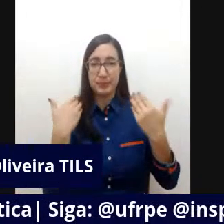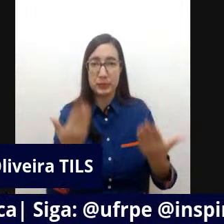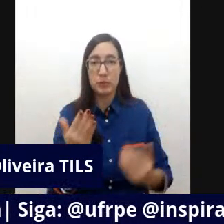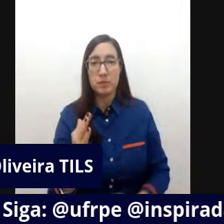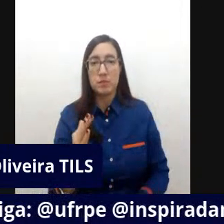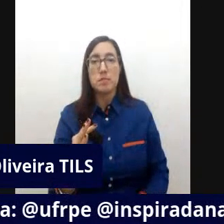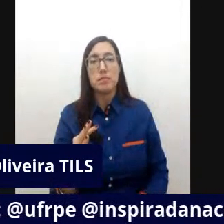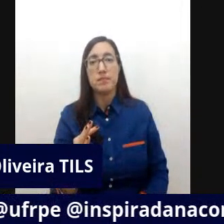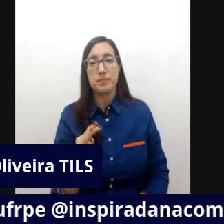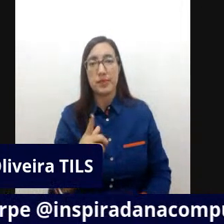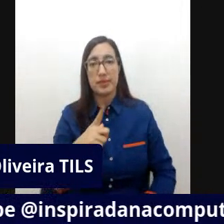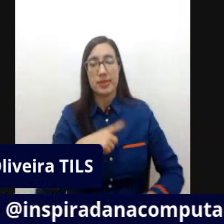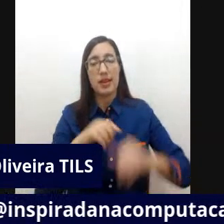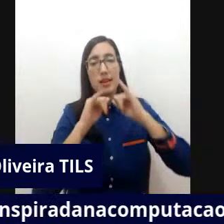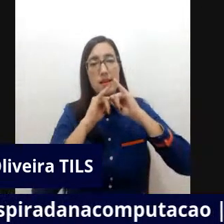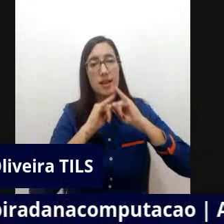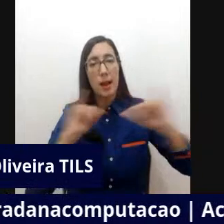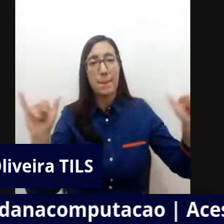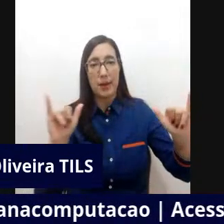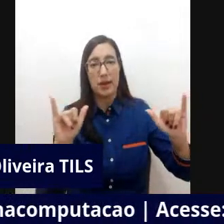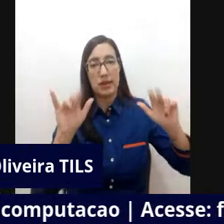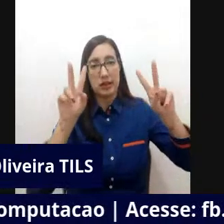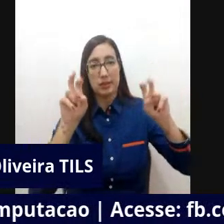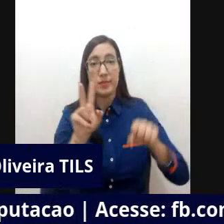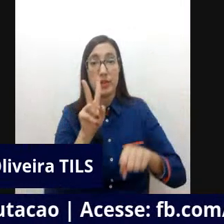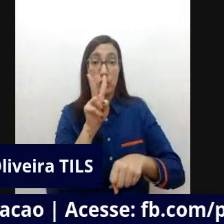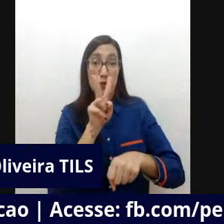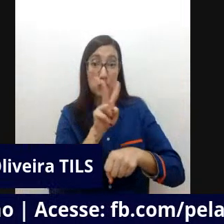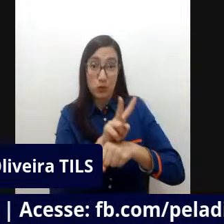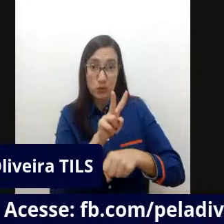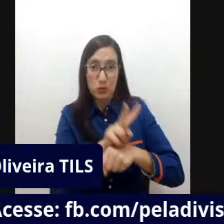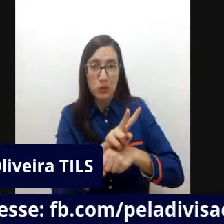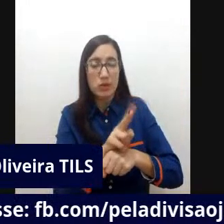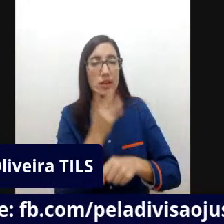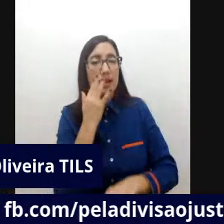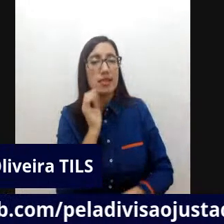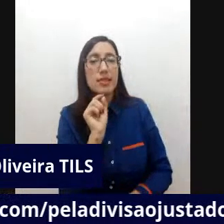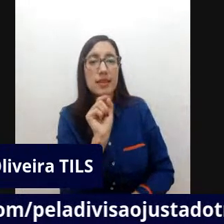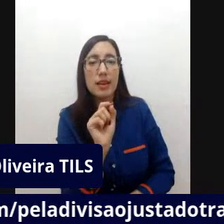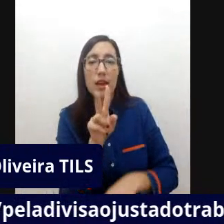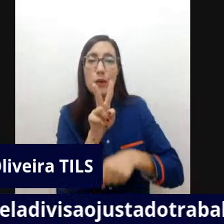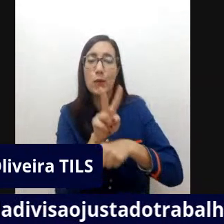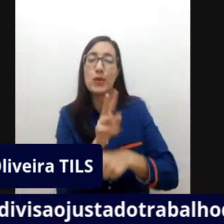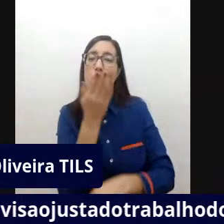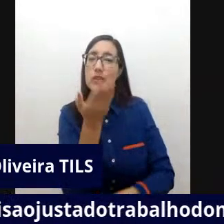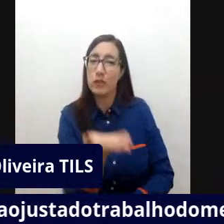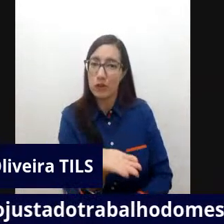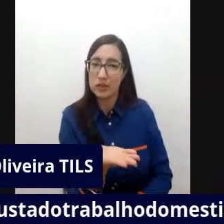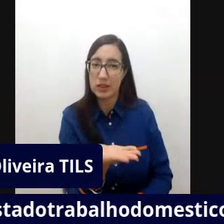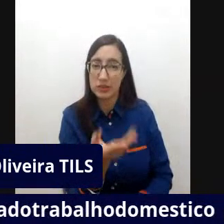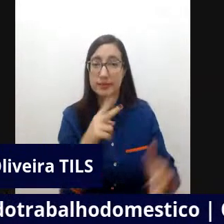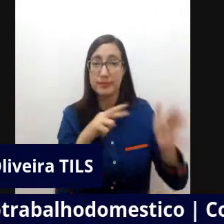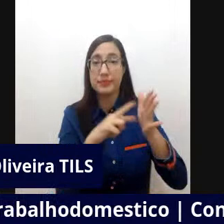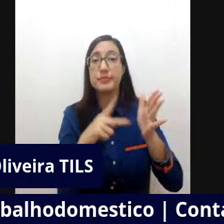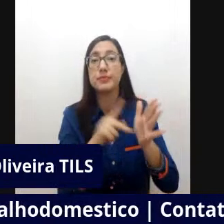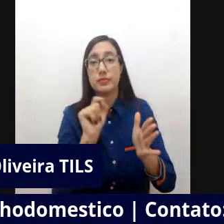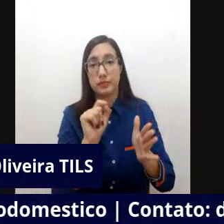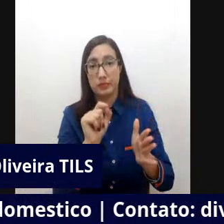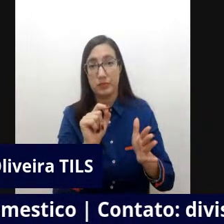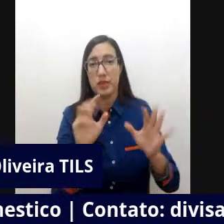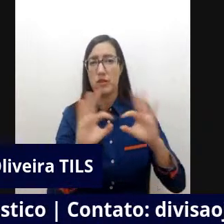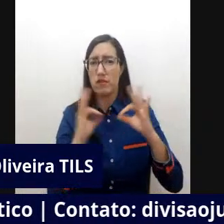campanha: cuida de quem te cuida. Deixe sua trabalhadora doméstica em casa com